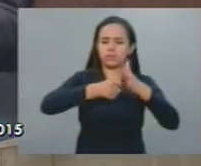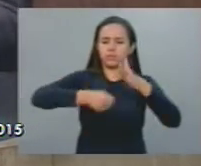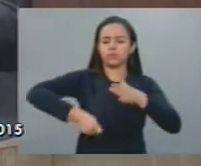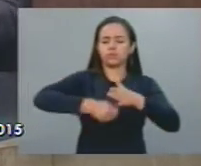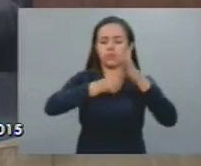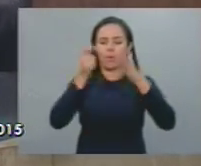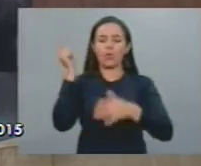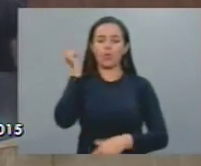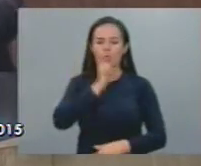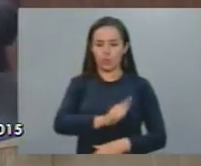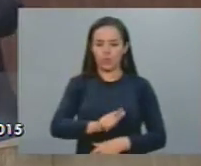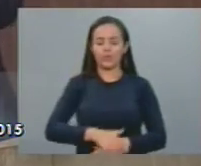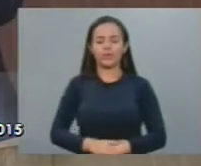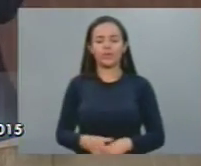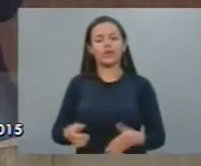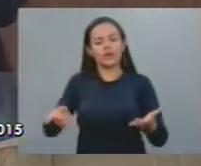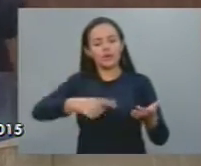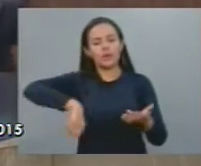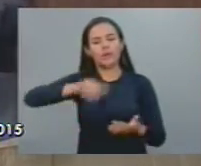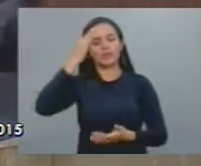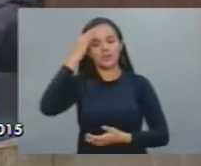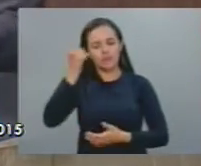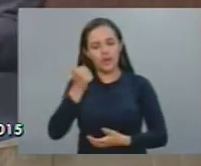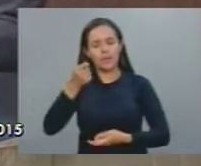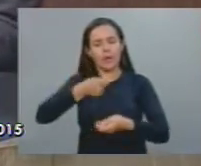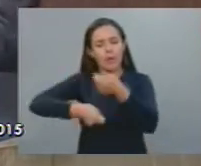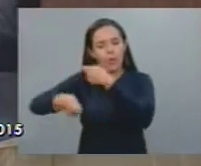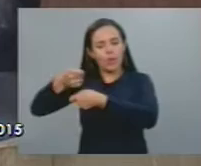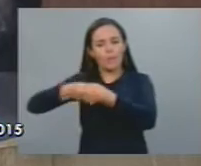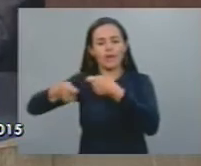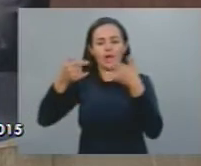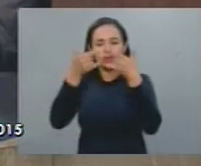fase da economia capitalista